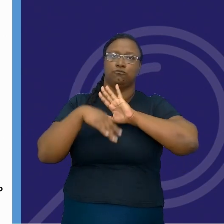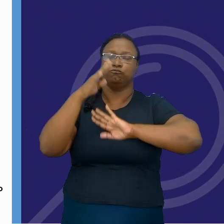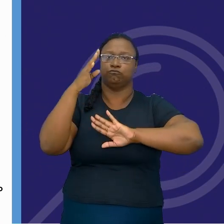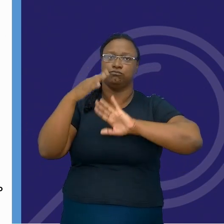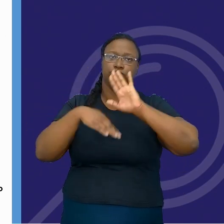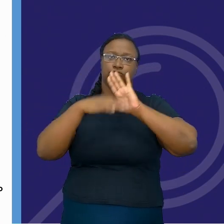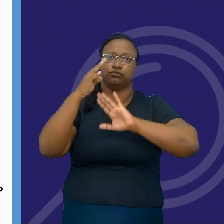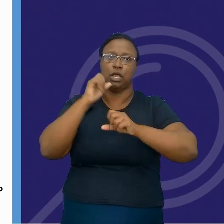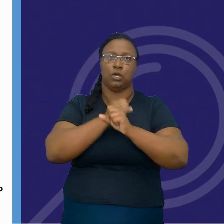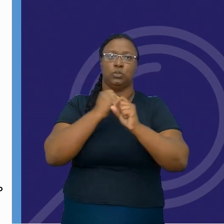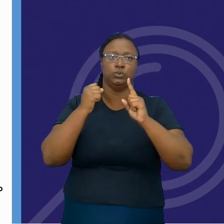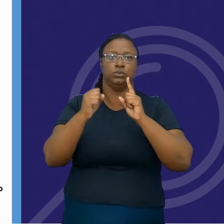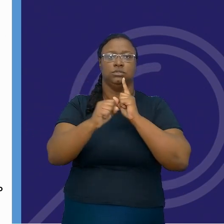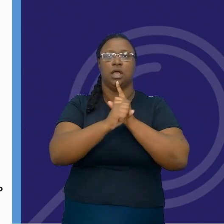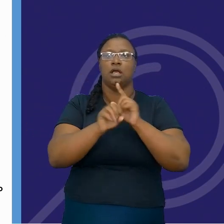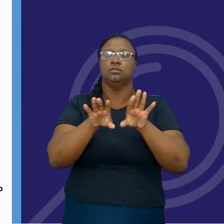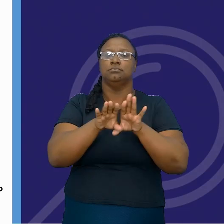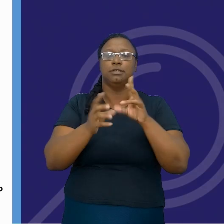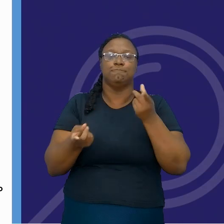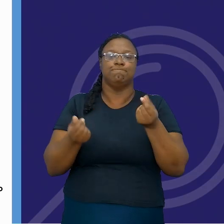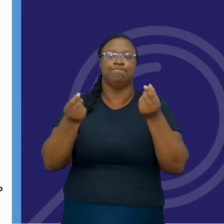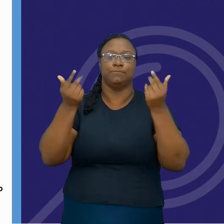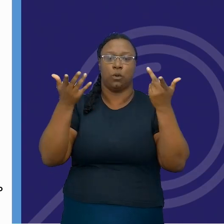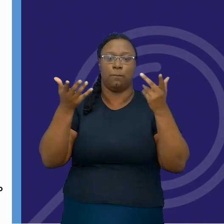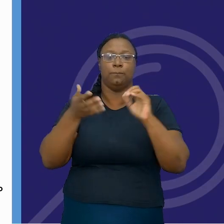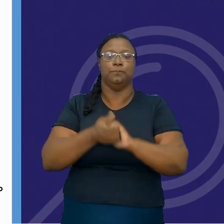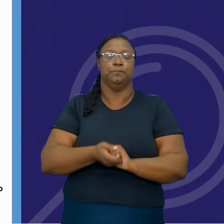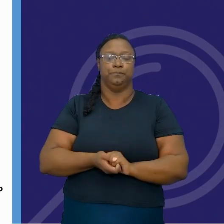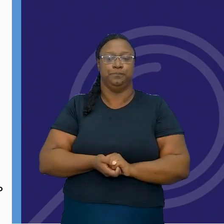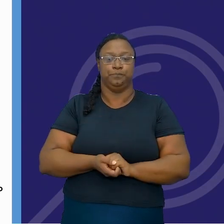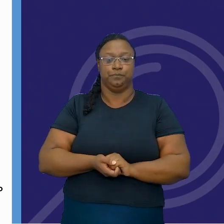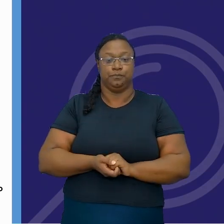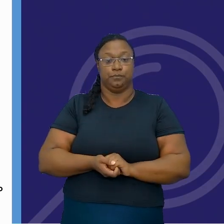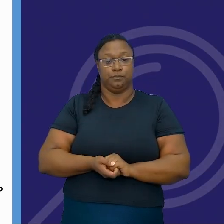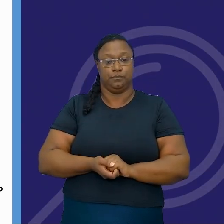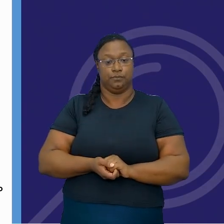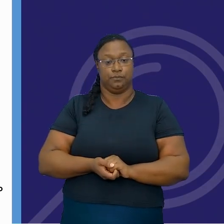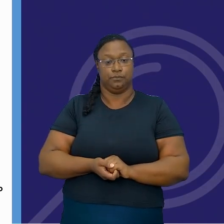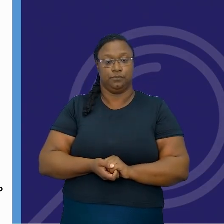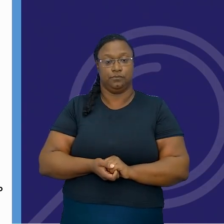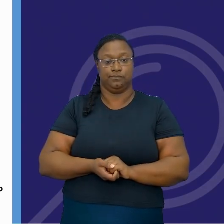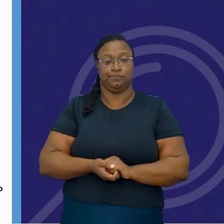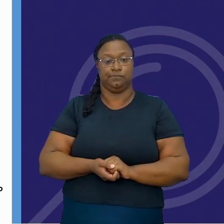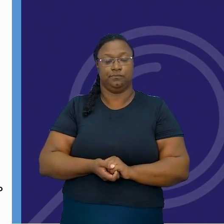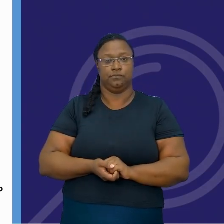econômicos. A sugestão, né, do material de apoio Aprender Sempre é a de